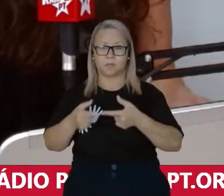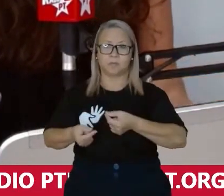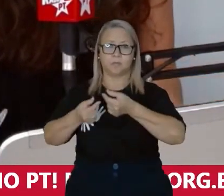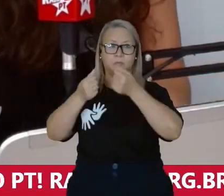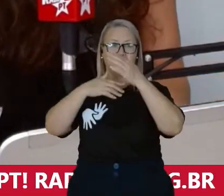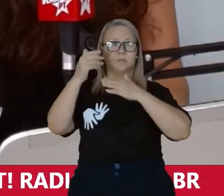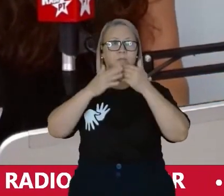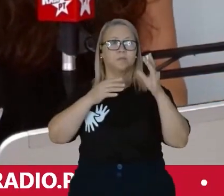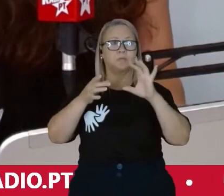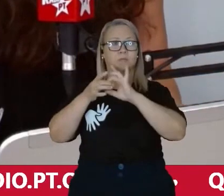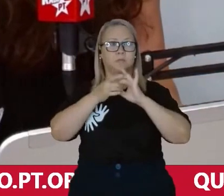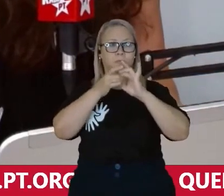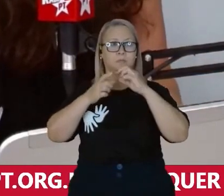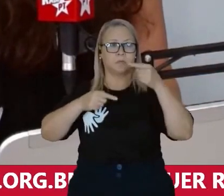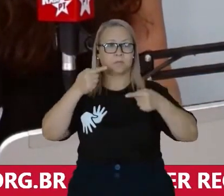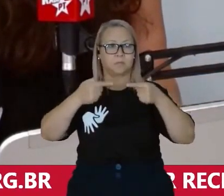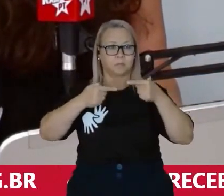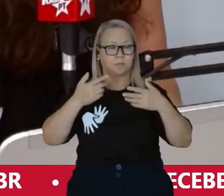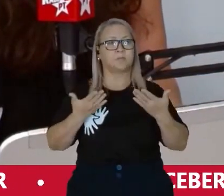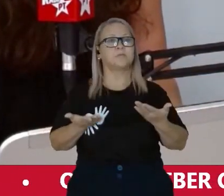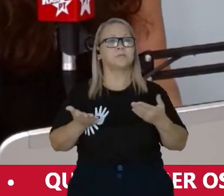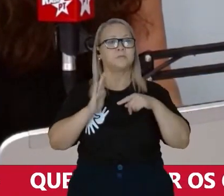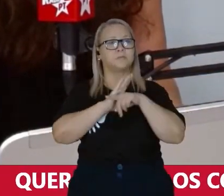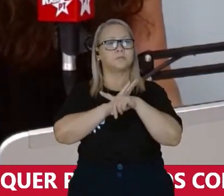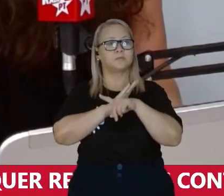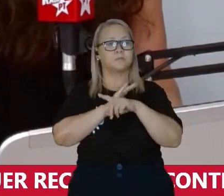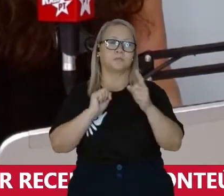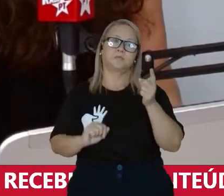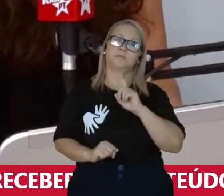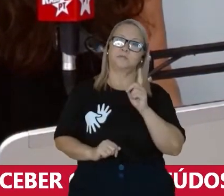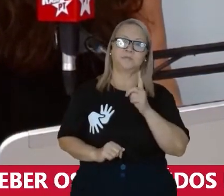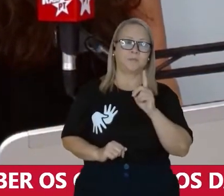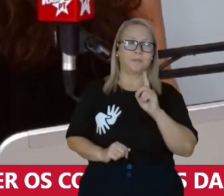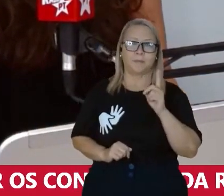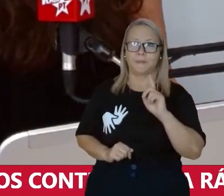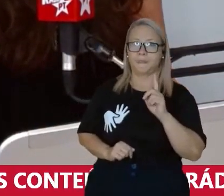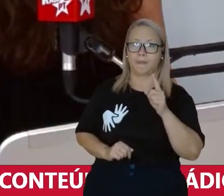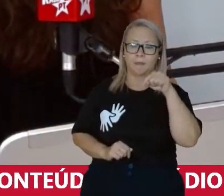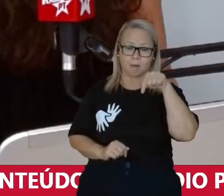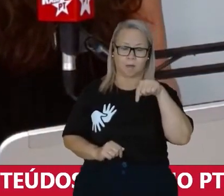profissão, é ligado à política? De forma alguma, de forma alguma. Isso aqui